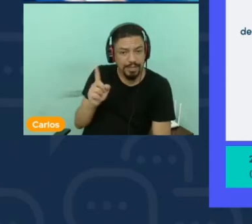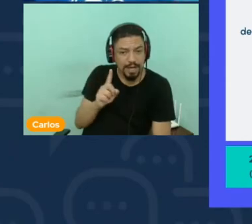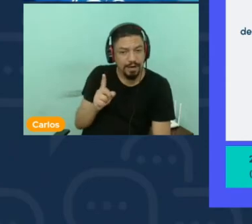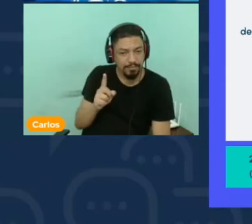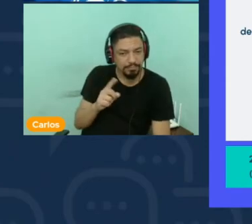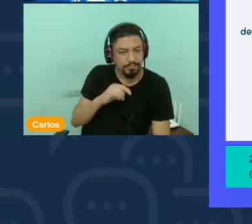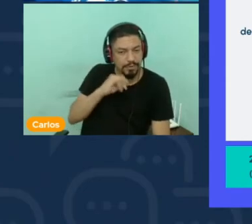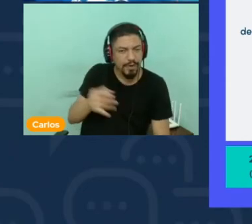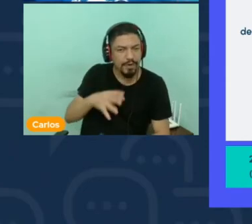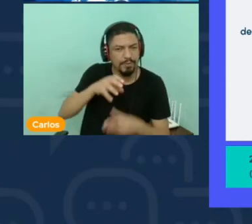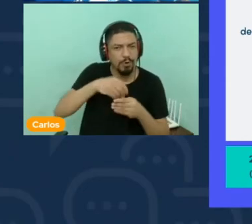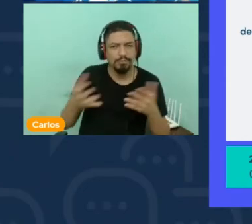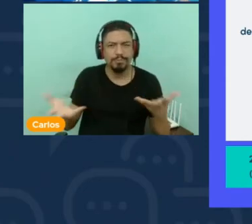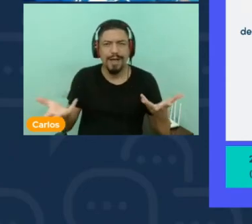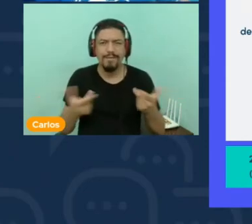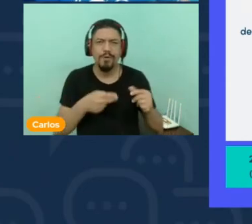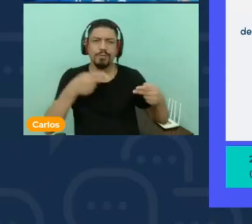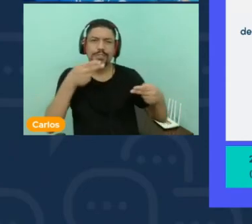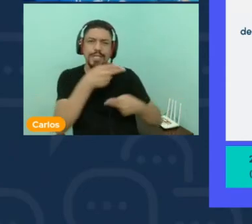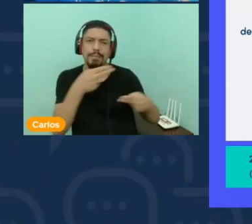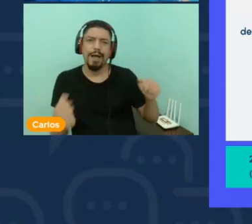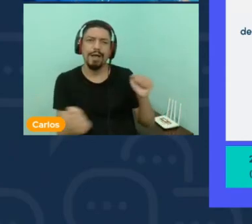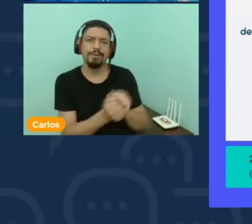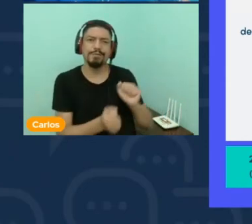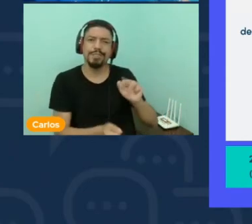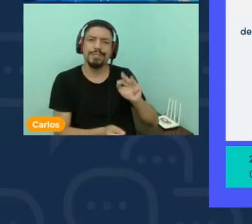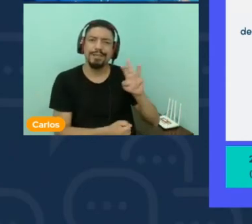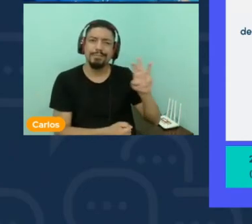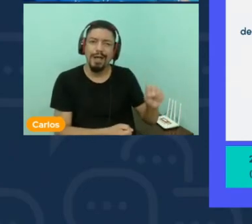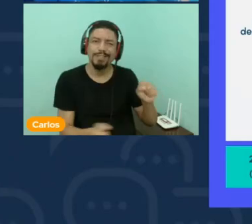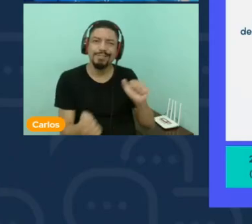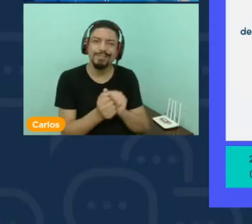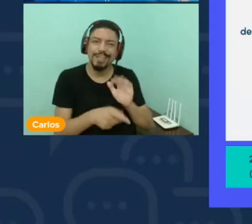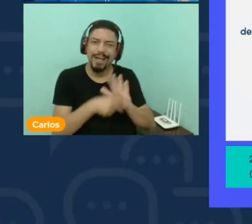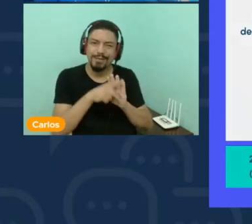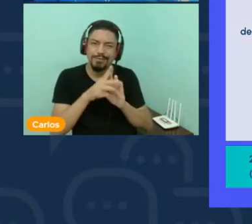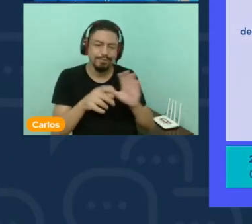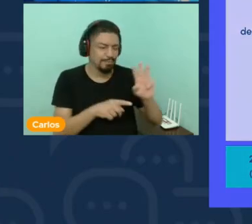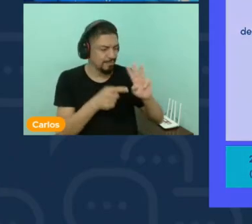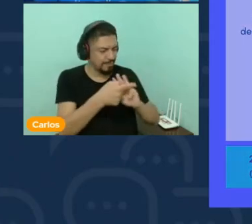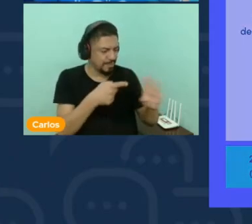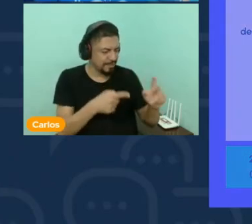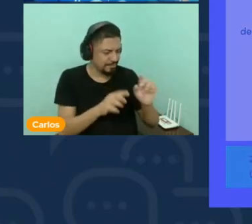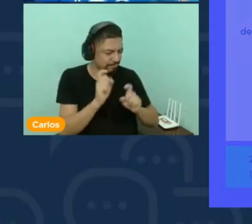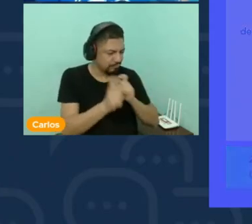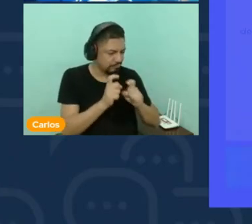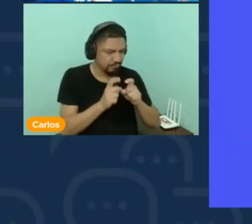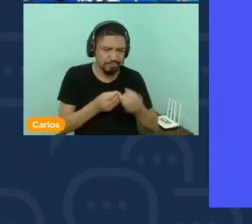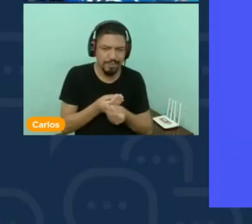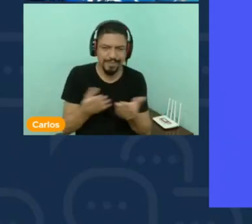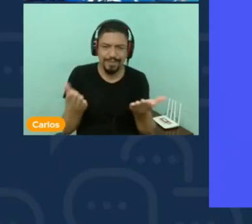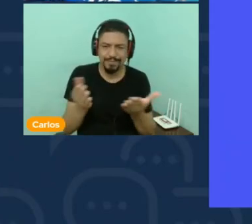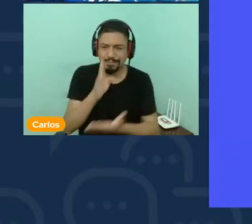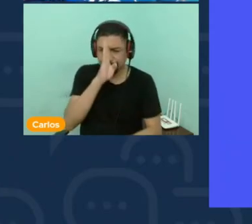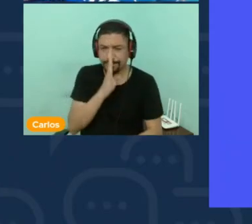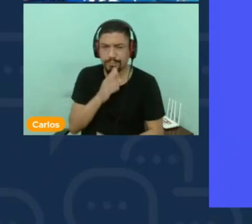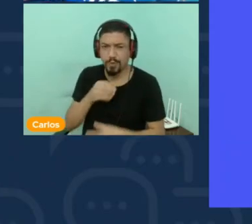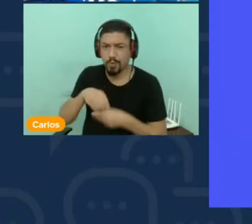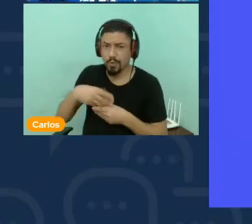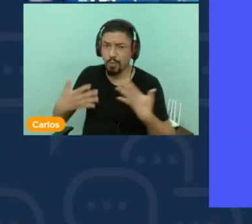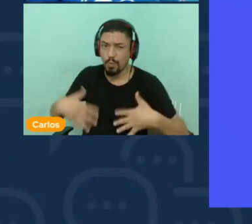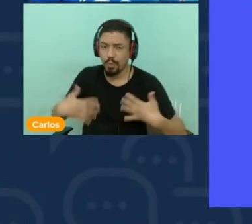super conteúdo que o Sebrae e a AWS, a K-Solution, preparou para vocês, beleza? E aqui mais